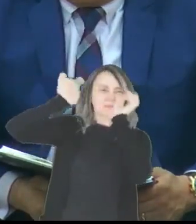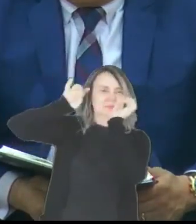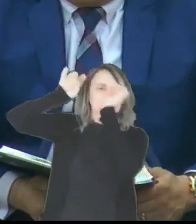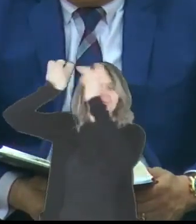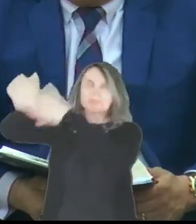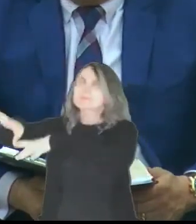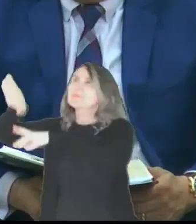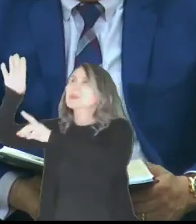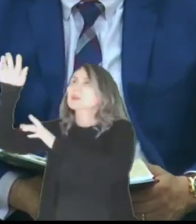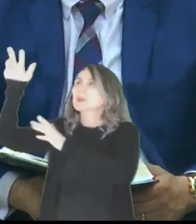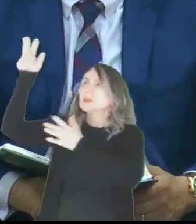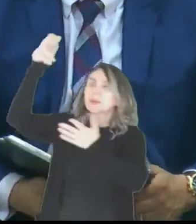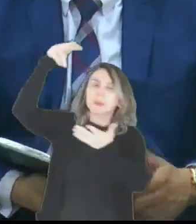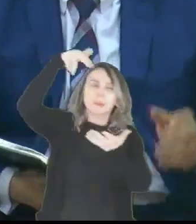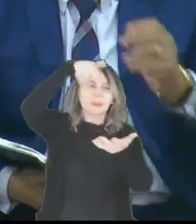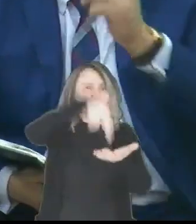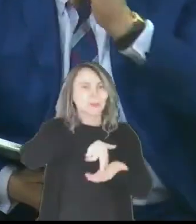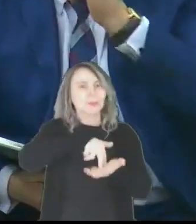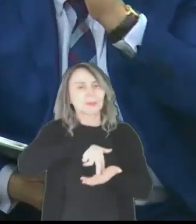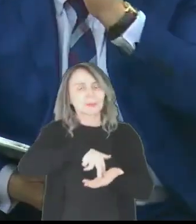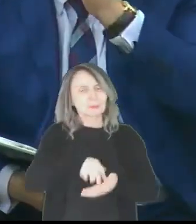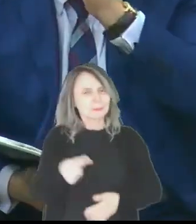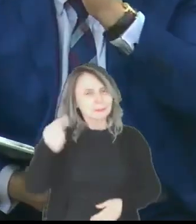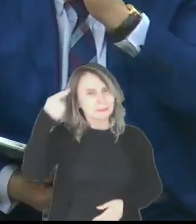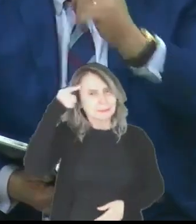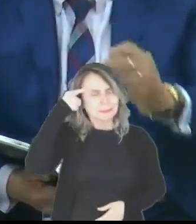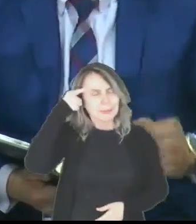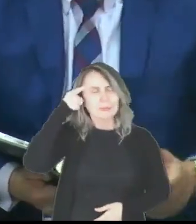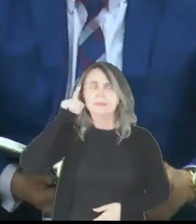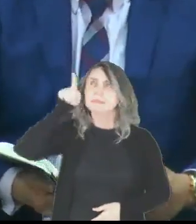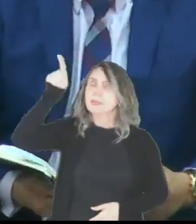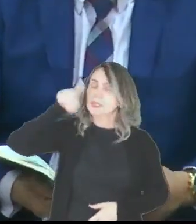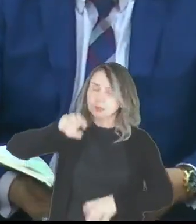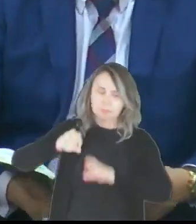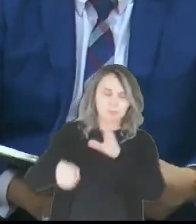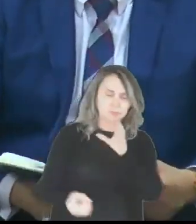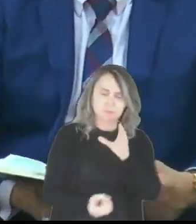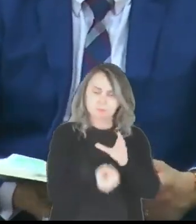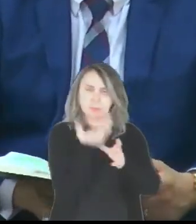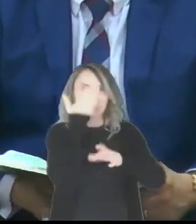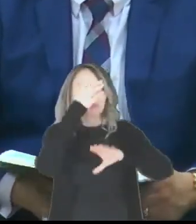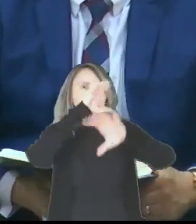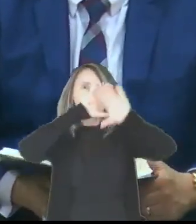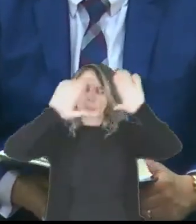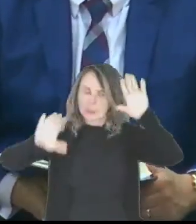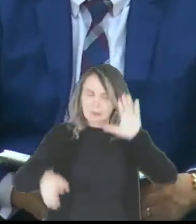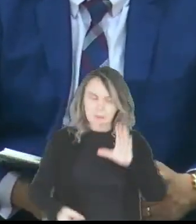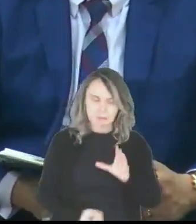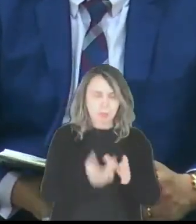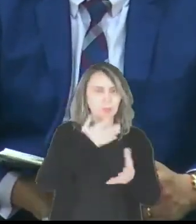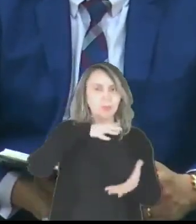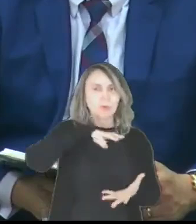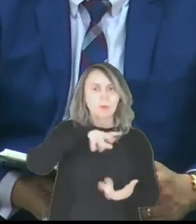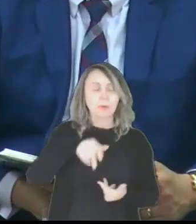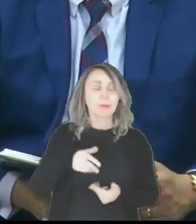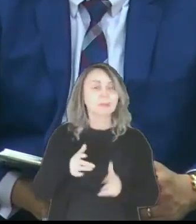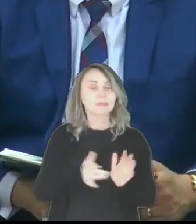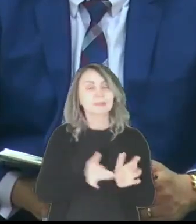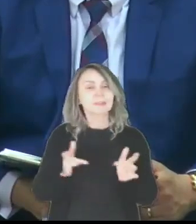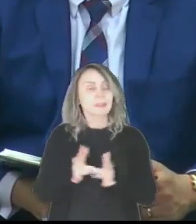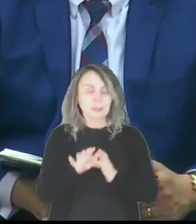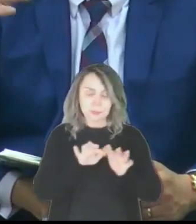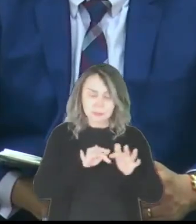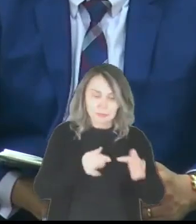o Criador do céu e da terra ficar miúdo. Ele ficou tão miúdo como o maná descia grande,